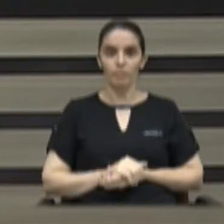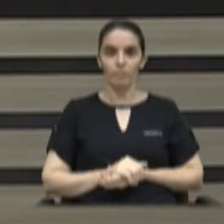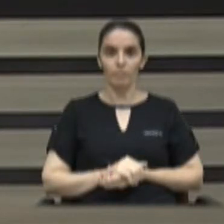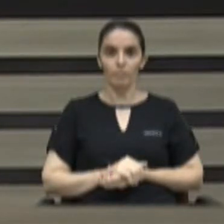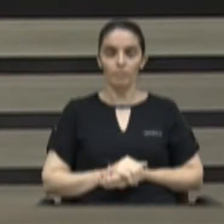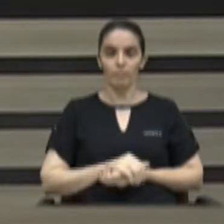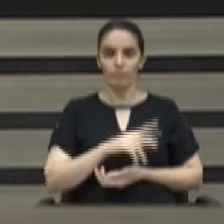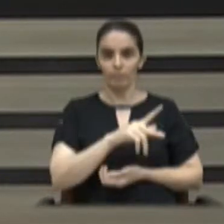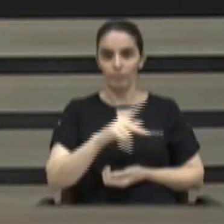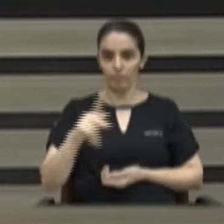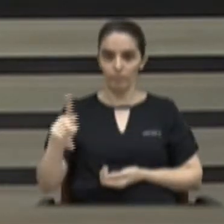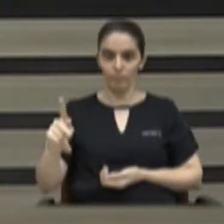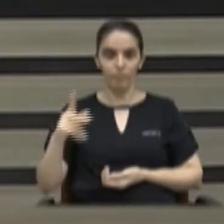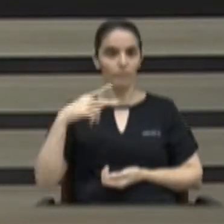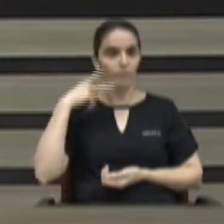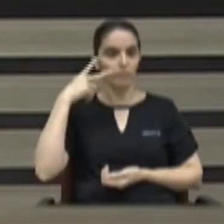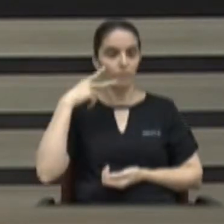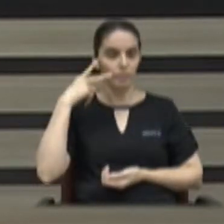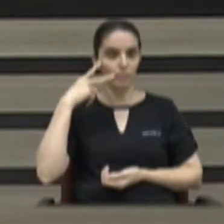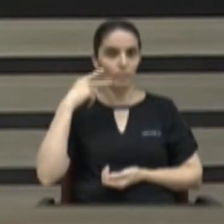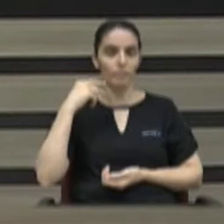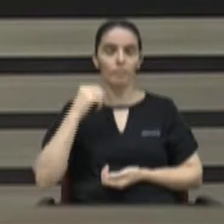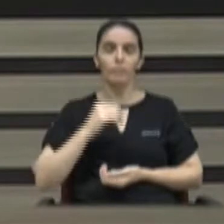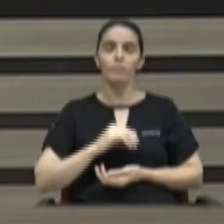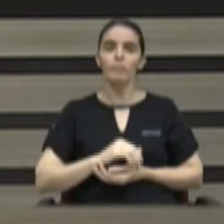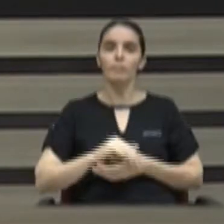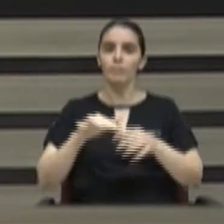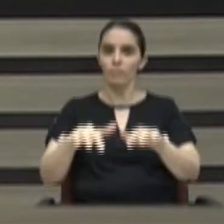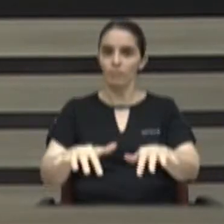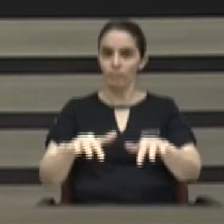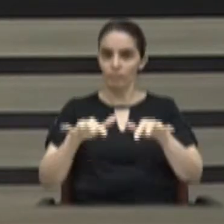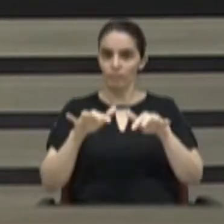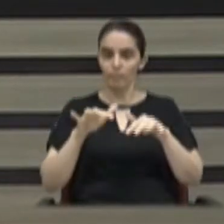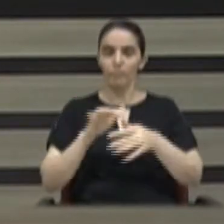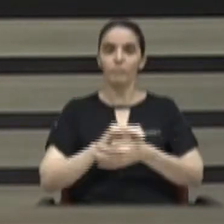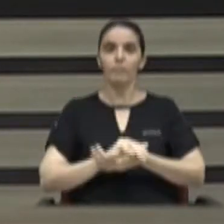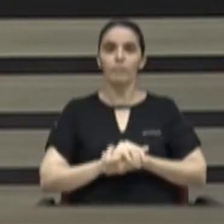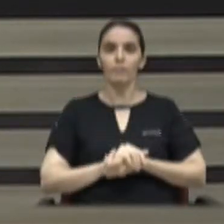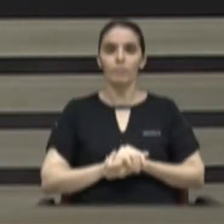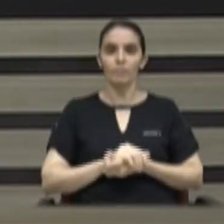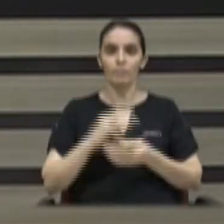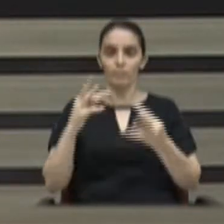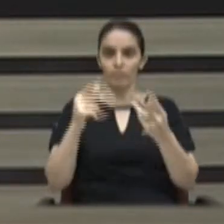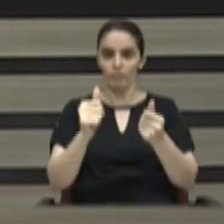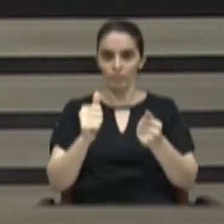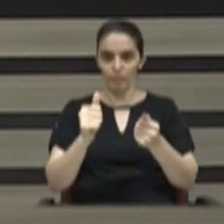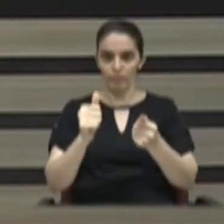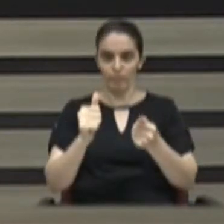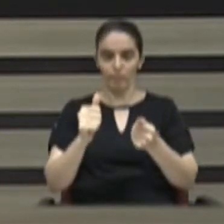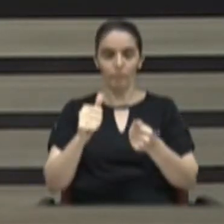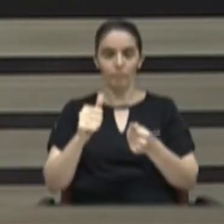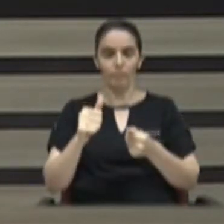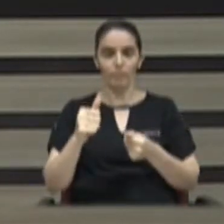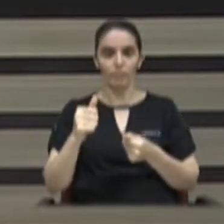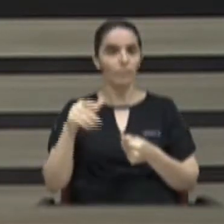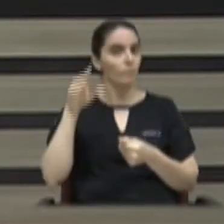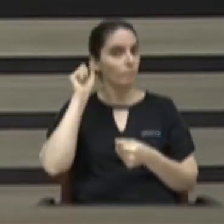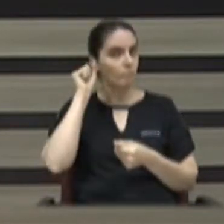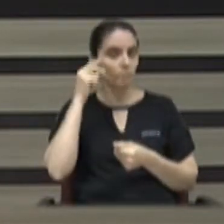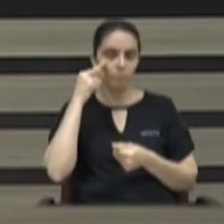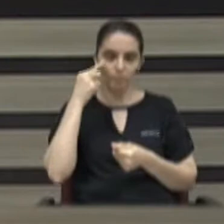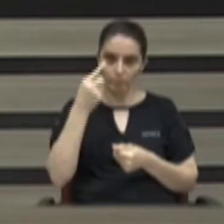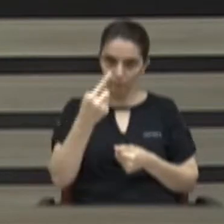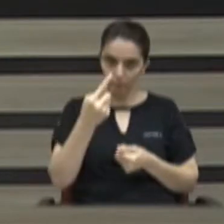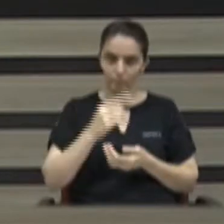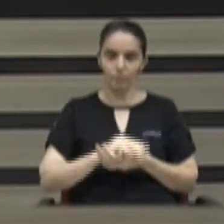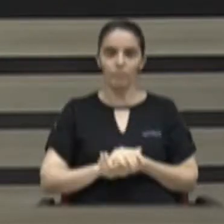Senhor presidente, vereadoras, vereadores, público presente, todos os ouvintes. Eu quero